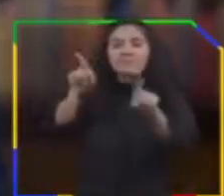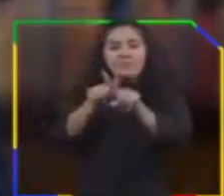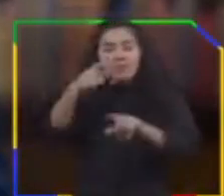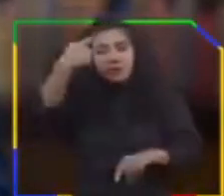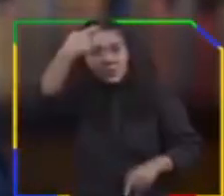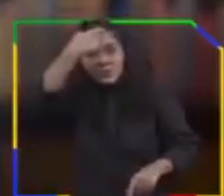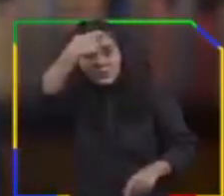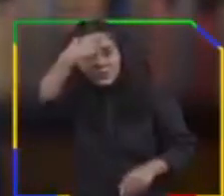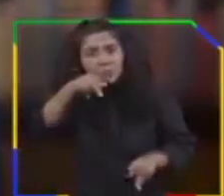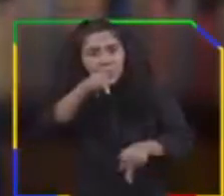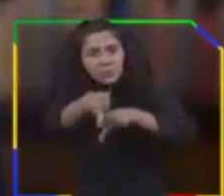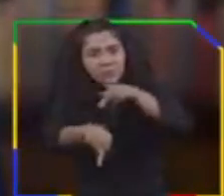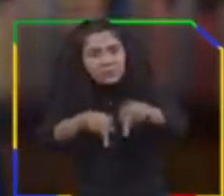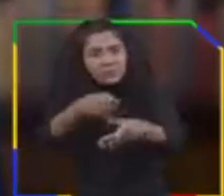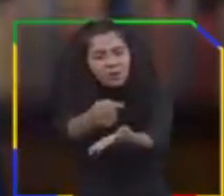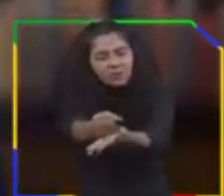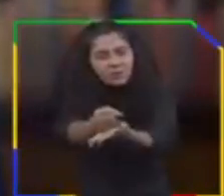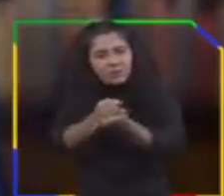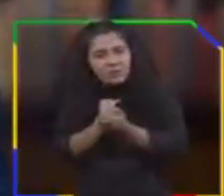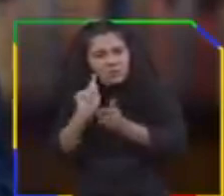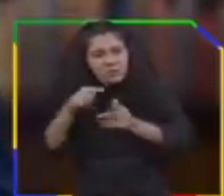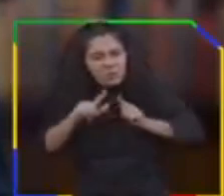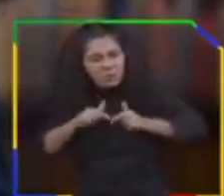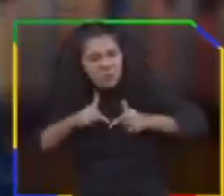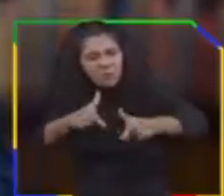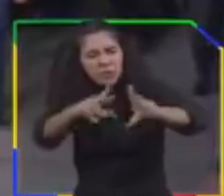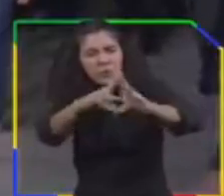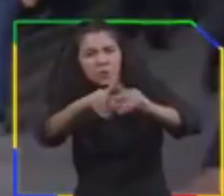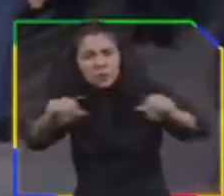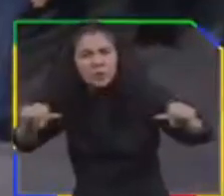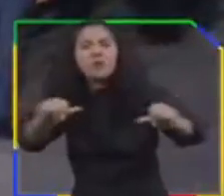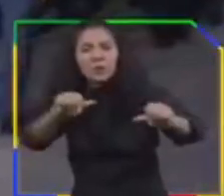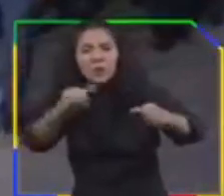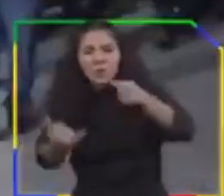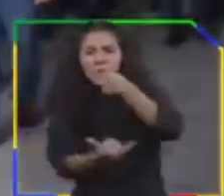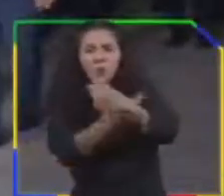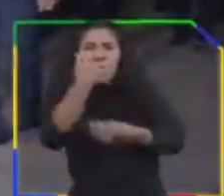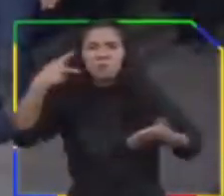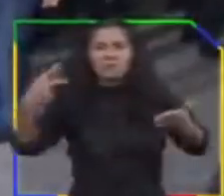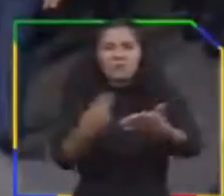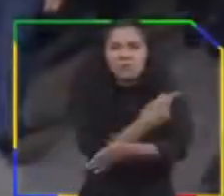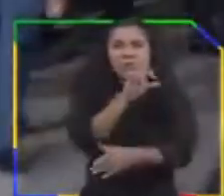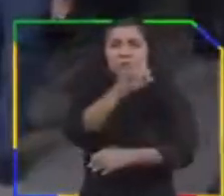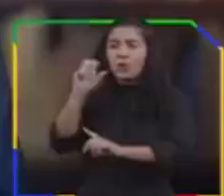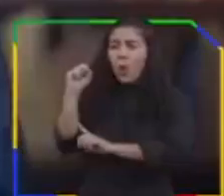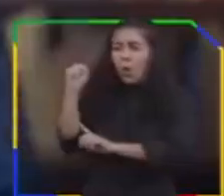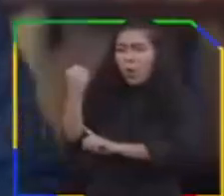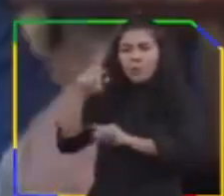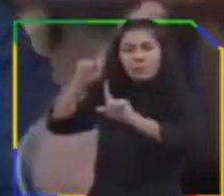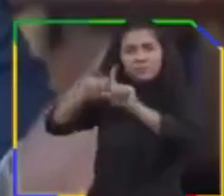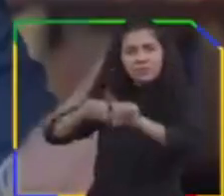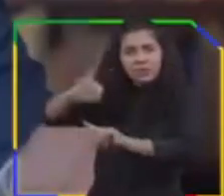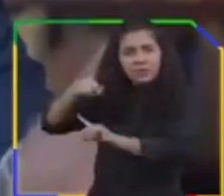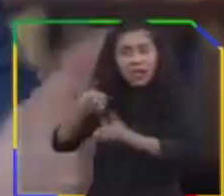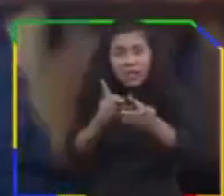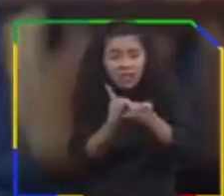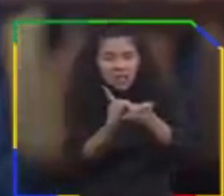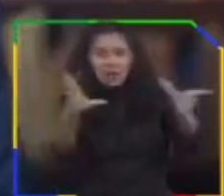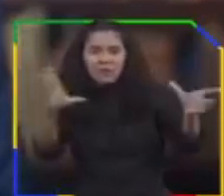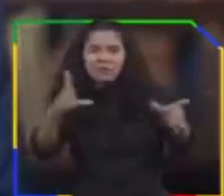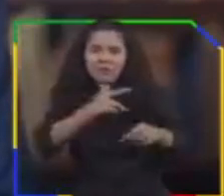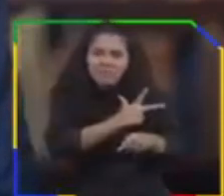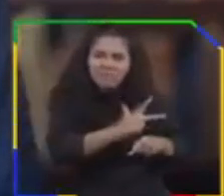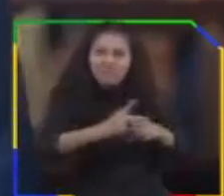à confiança do povo, que nos ajudou a derrotar a tentativa de golpe de 8 de janeiro. A democracia